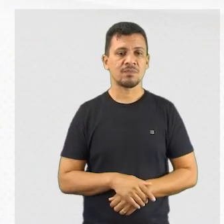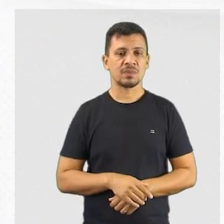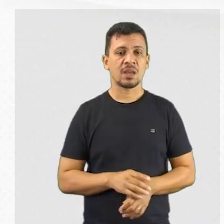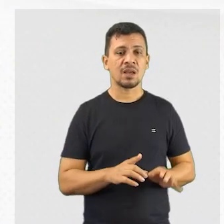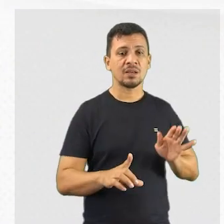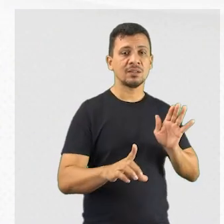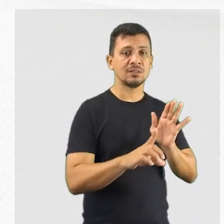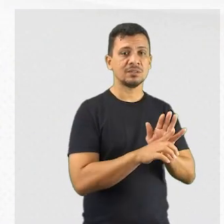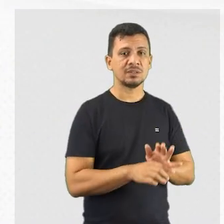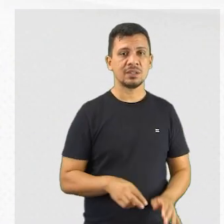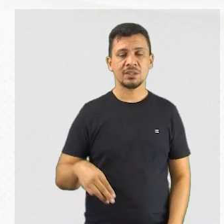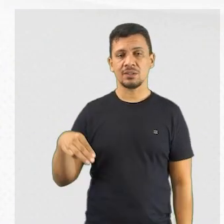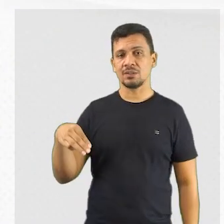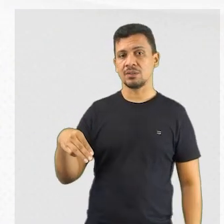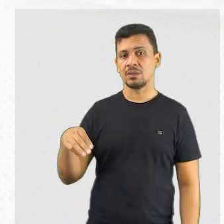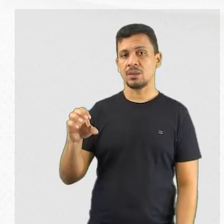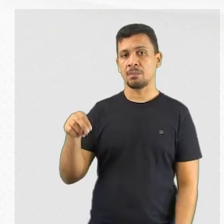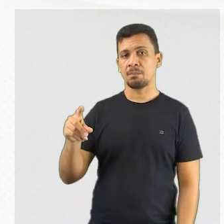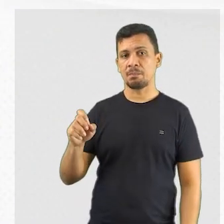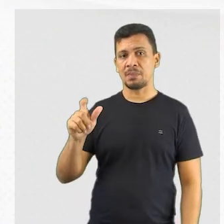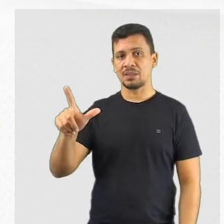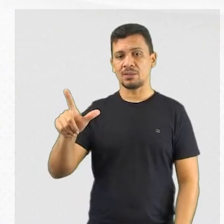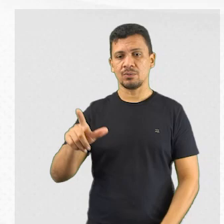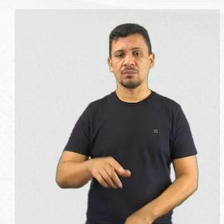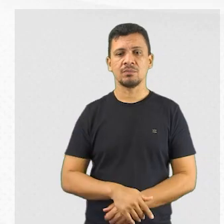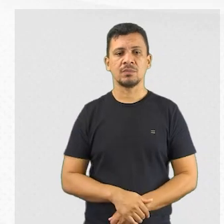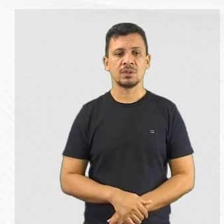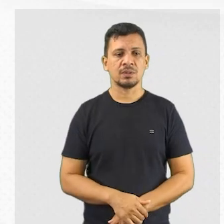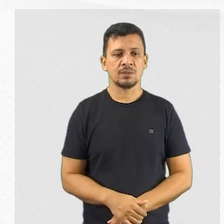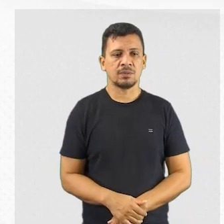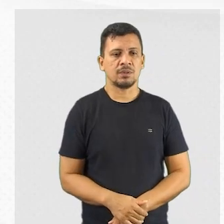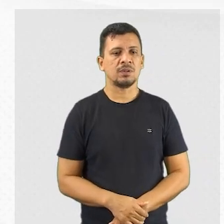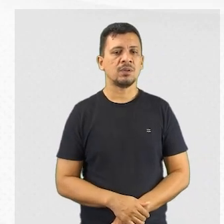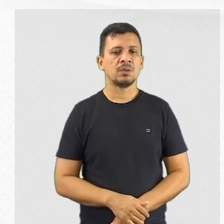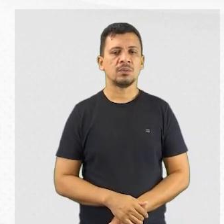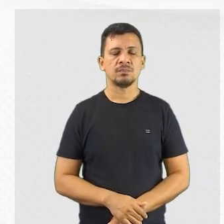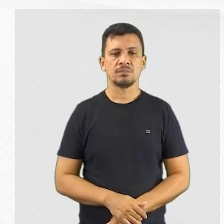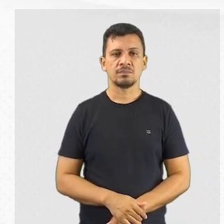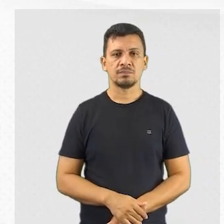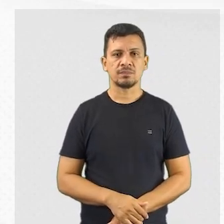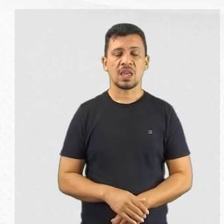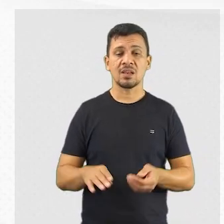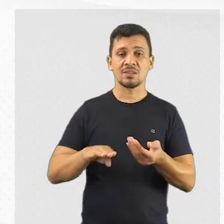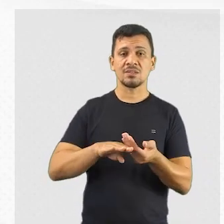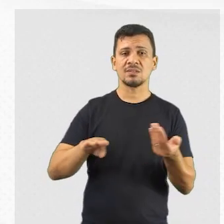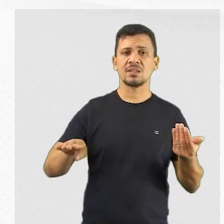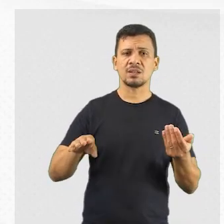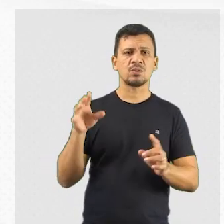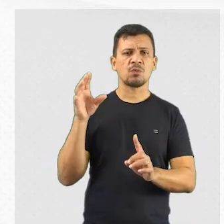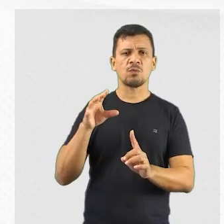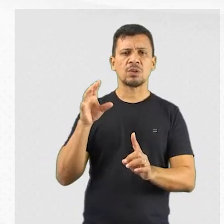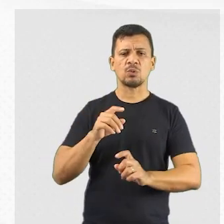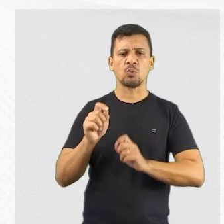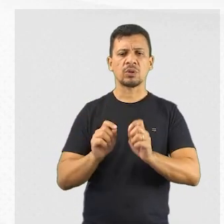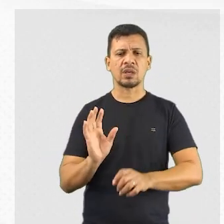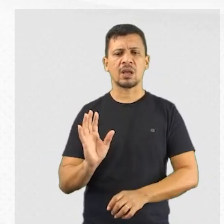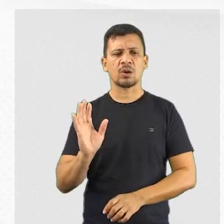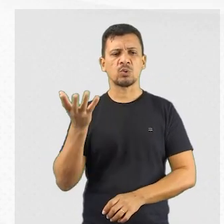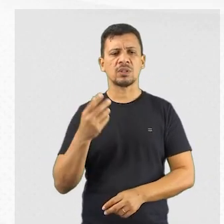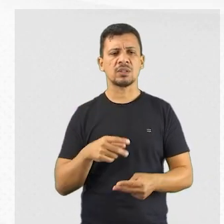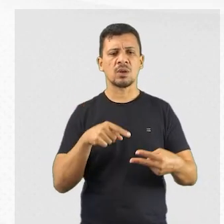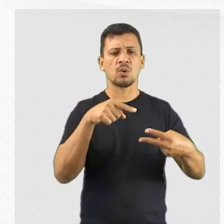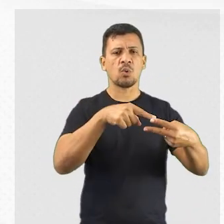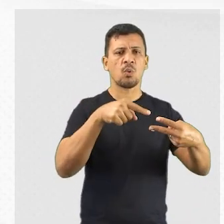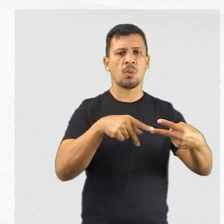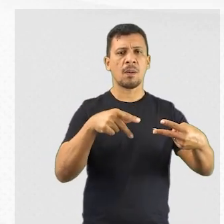da lei de Mendel, pessoal, a primeira lei de Mendel. Segundo a primeira lei de Mendel, lei da segregação de fatores, o que acontece com o par de fatores